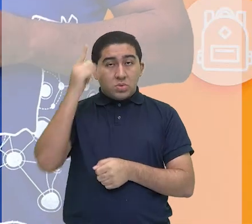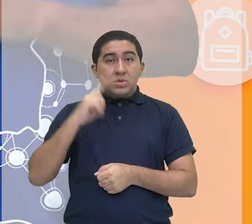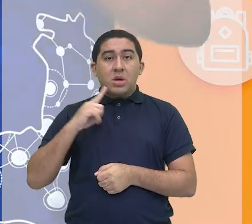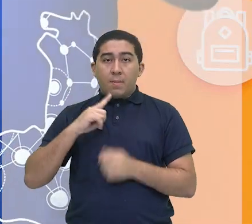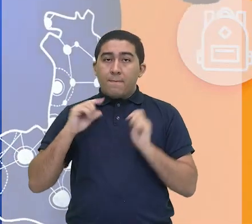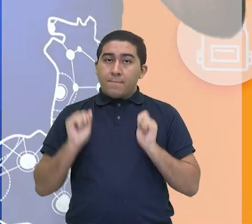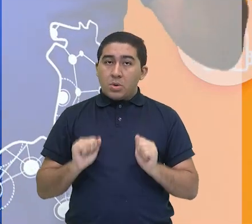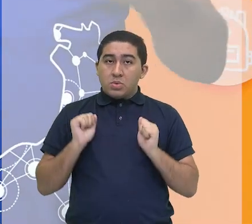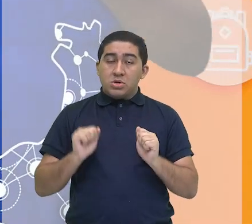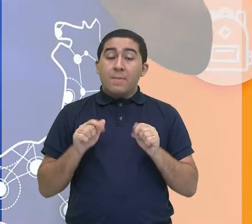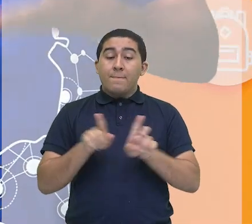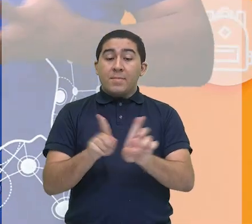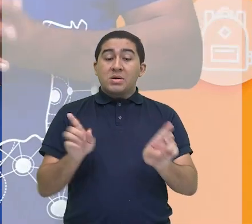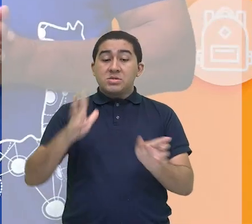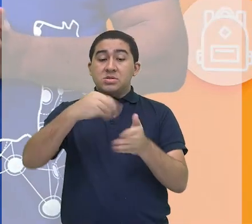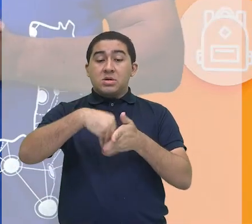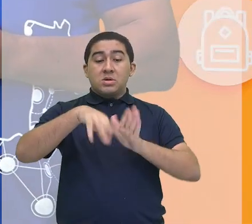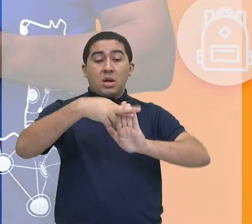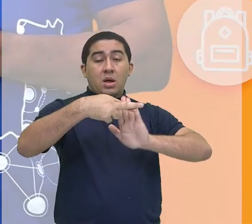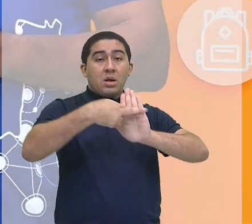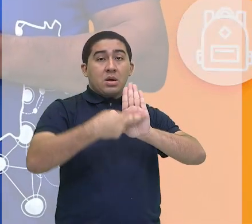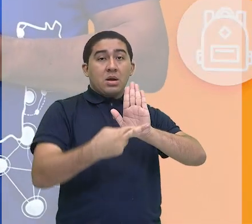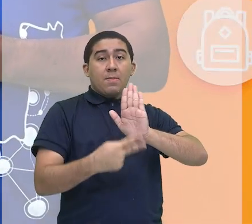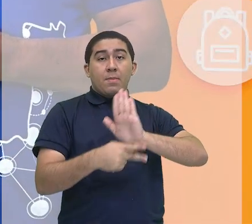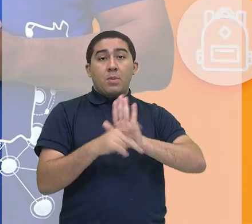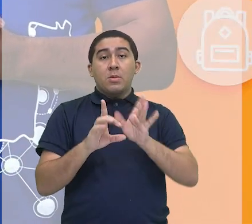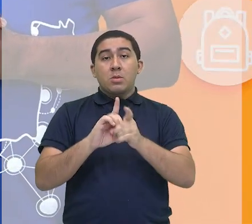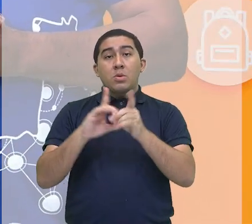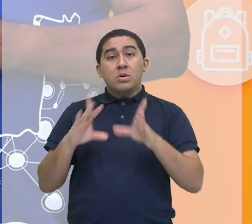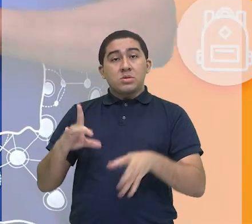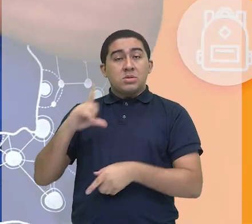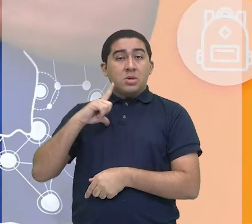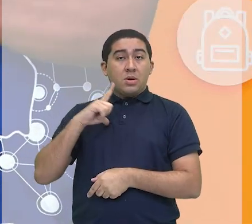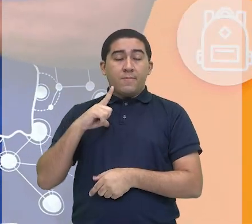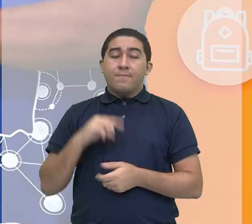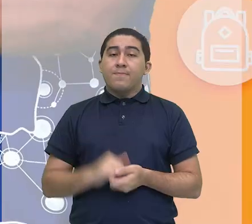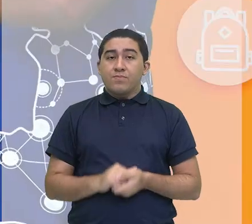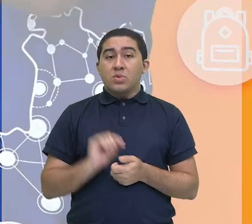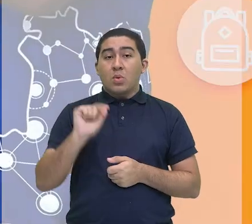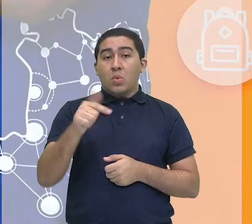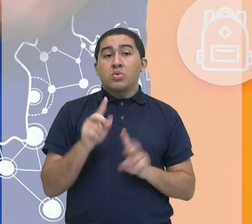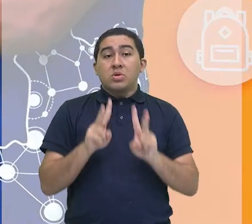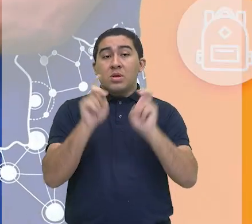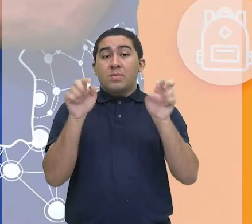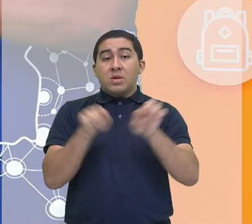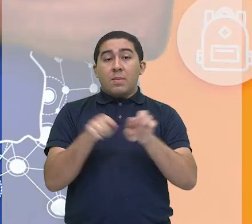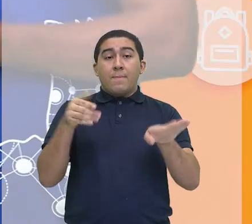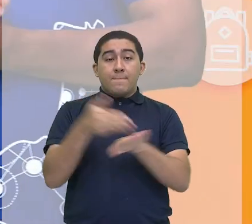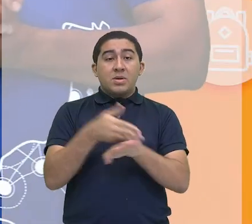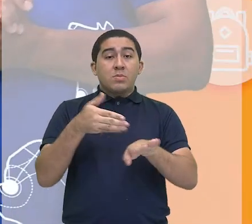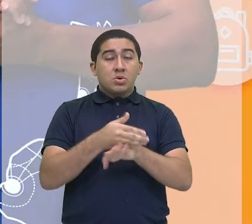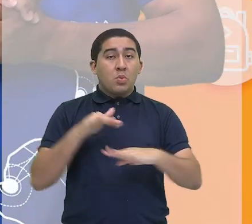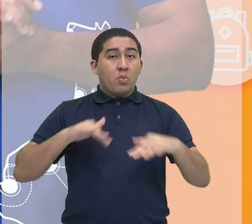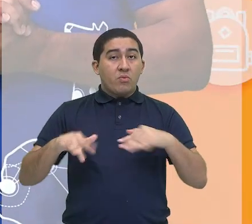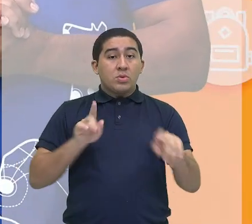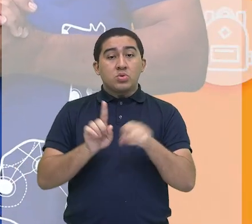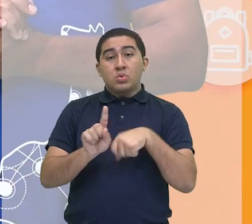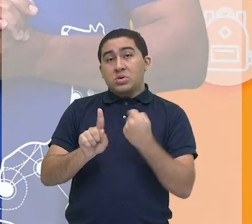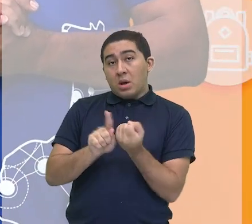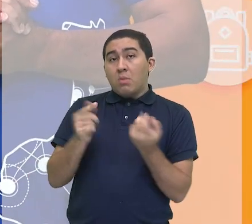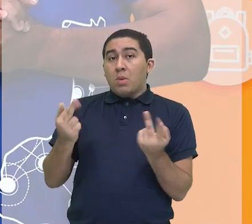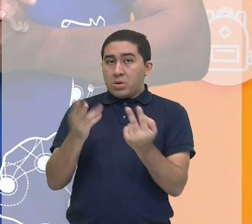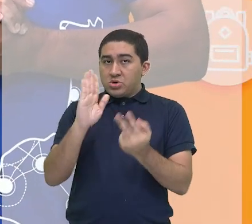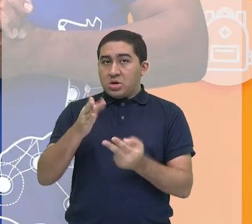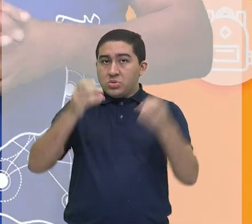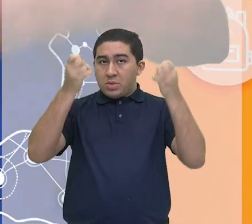né? Dentro das regras, é claro, que manda a democracia. Outro ponto também é a participação em movimentos sociais, como eu acabei de